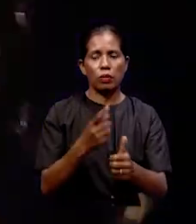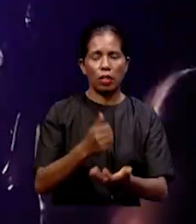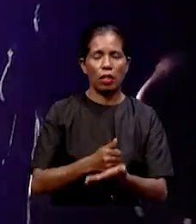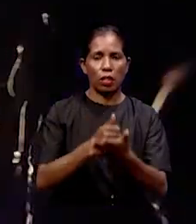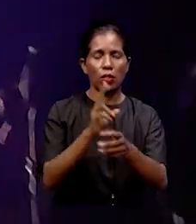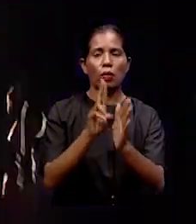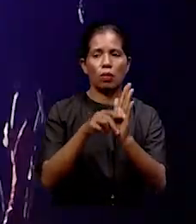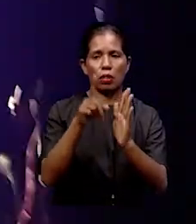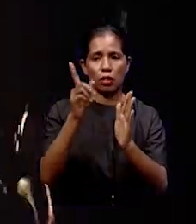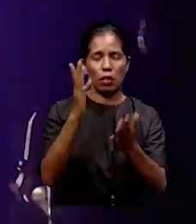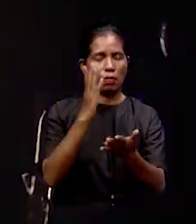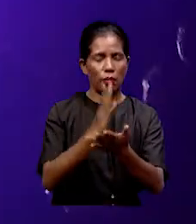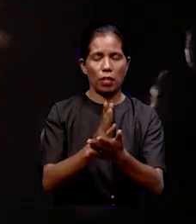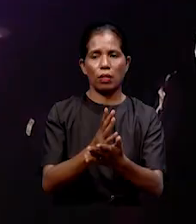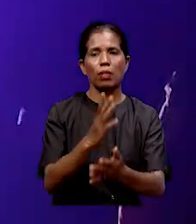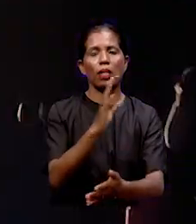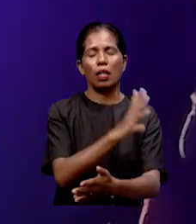ida, consegue a mate ahi.